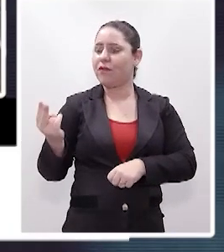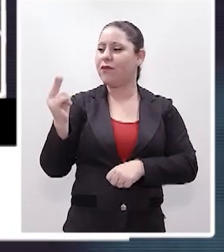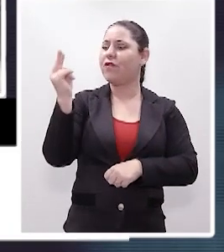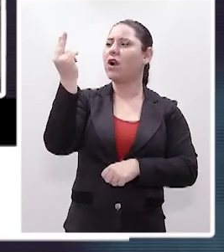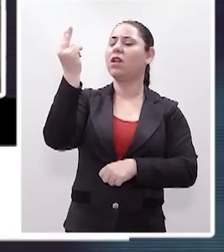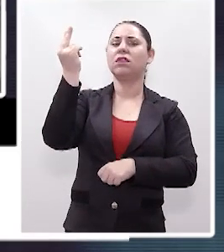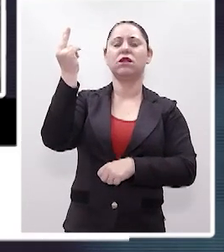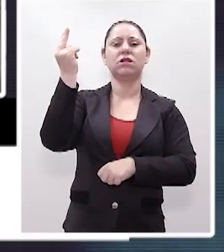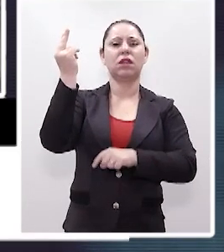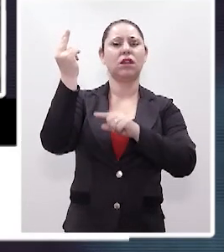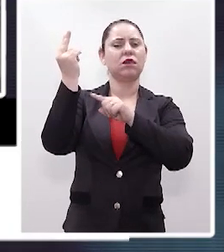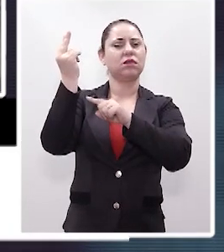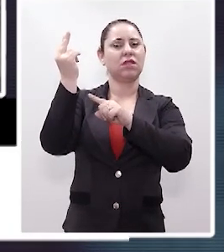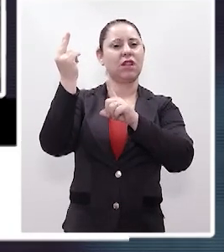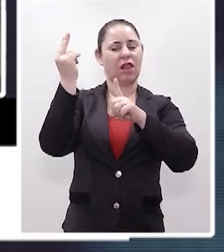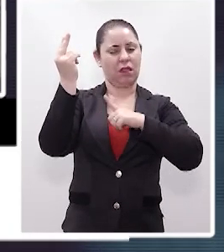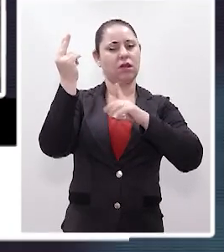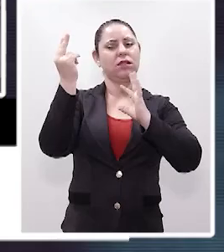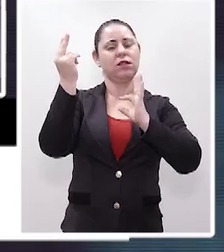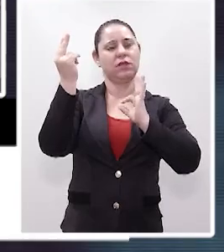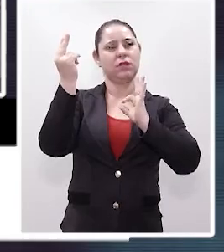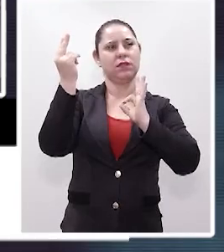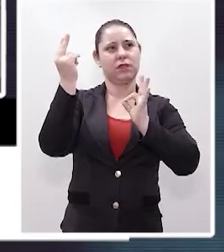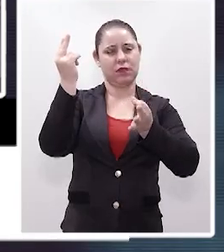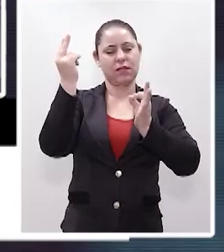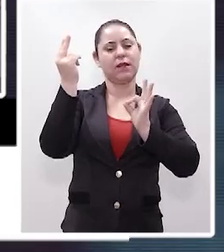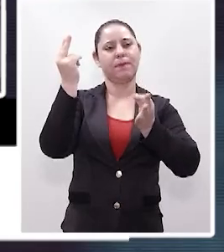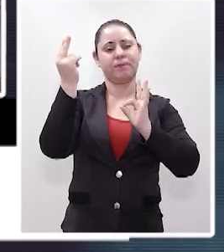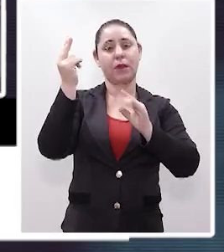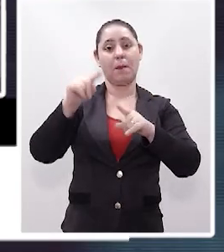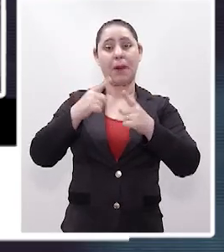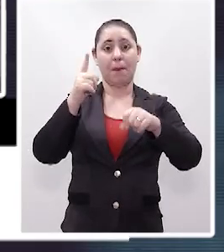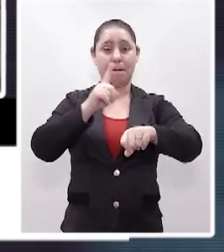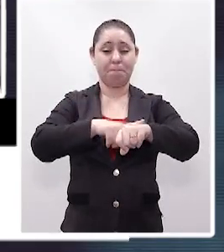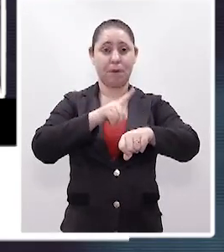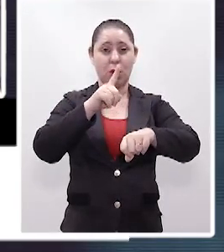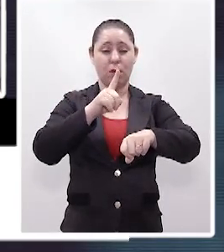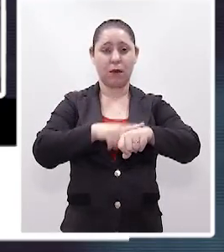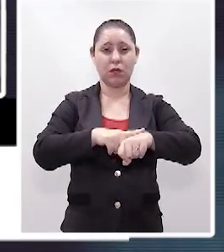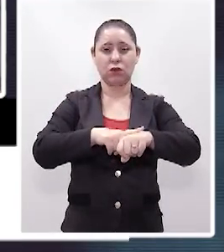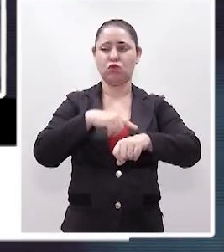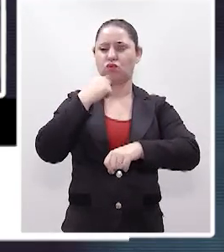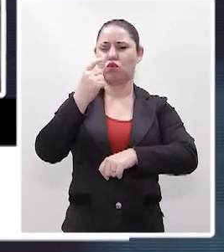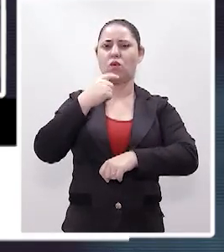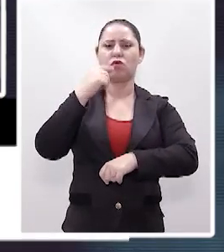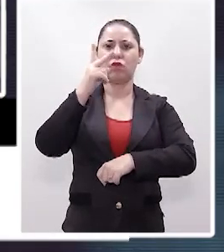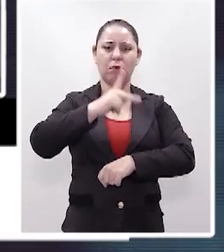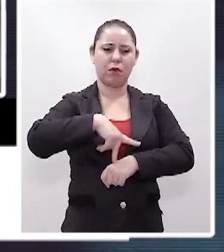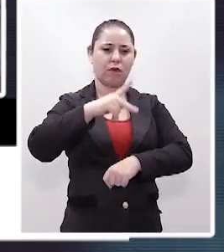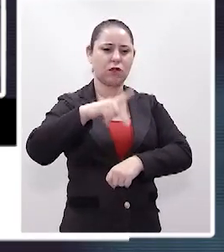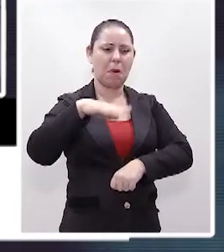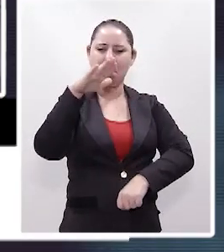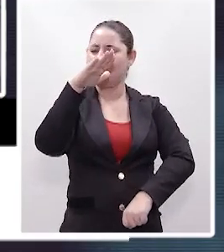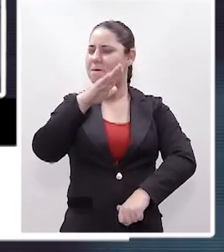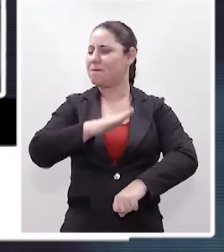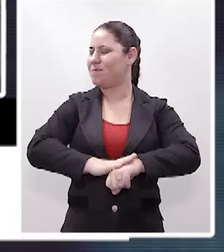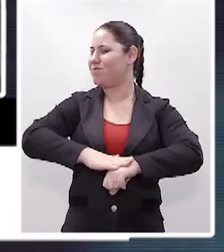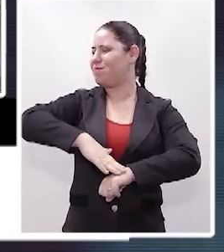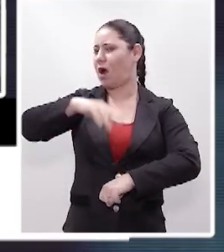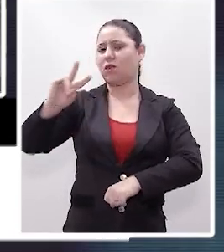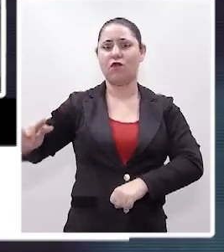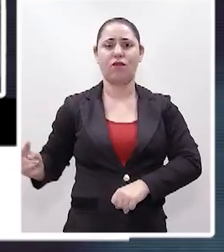valorizaram, sempre teve esse valor, mas nesse momento acho que nunca os professores foram